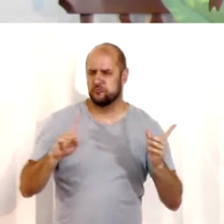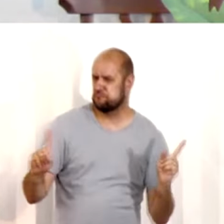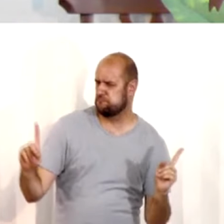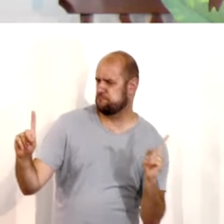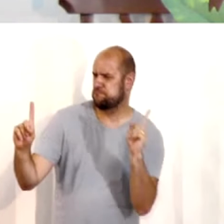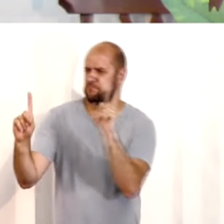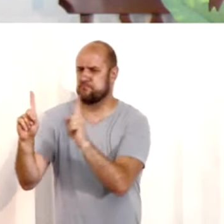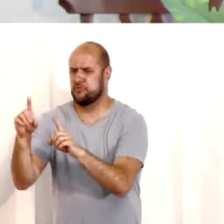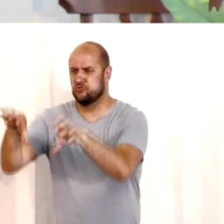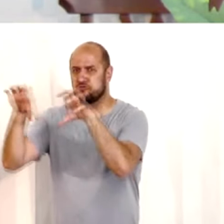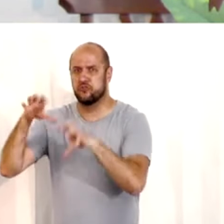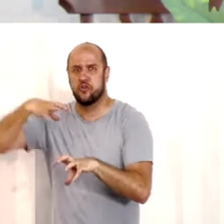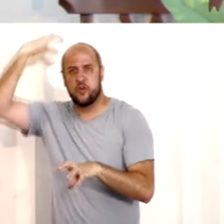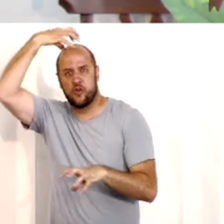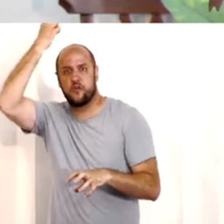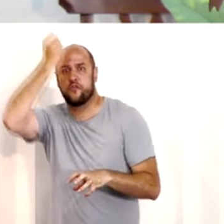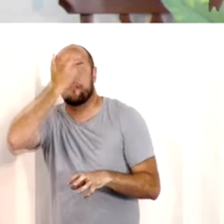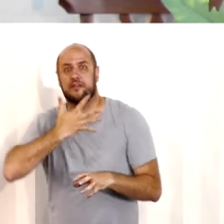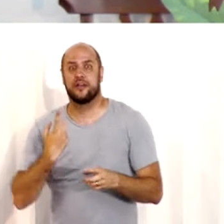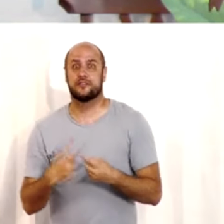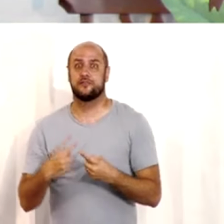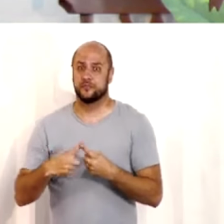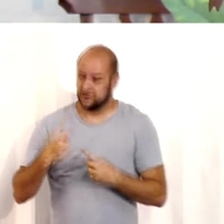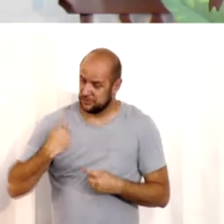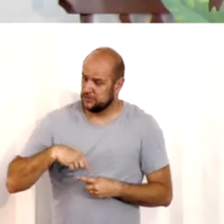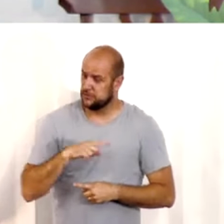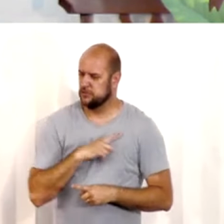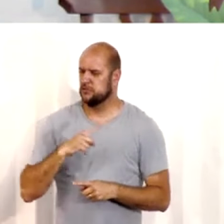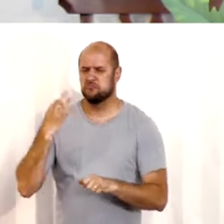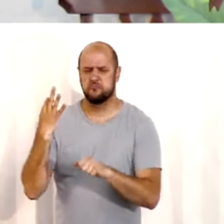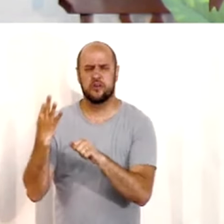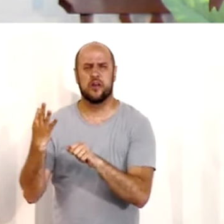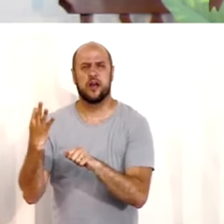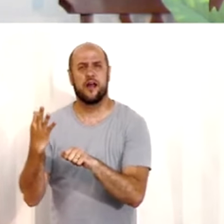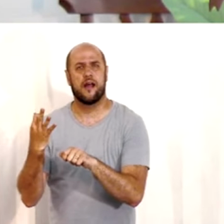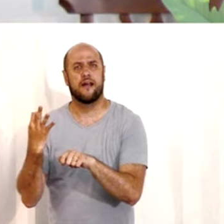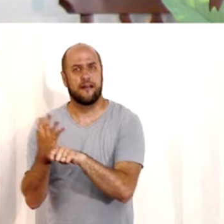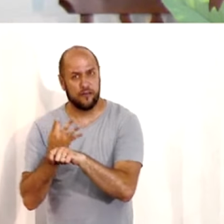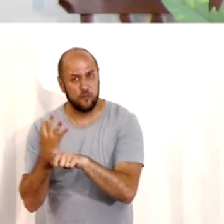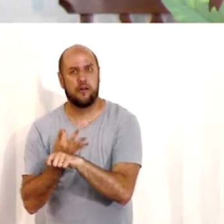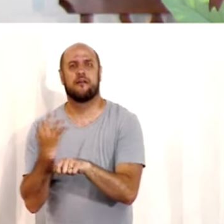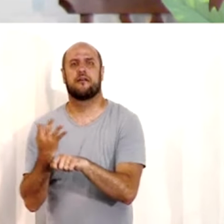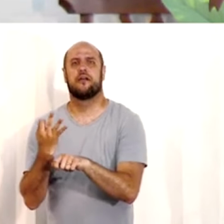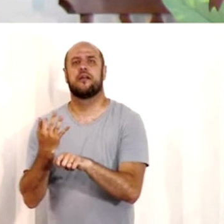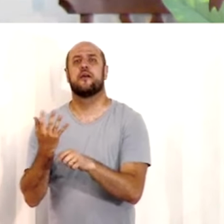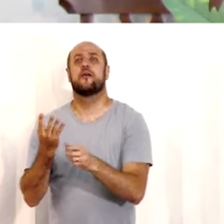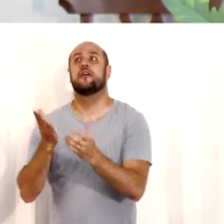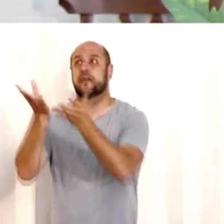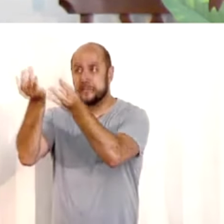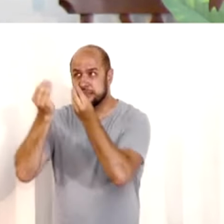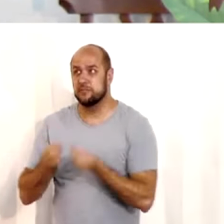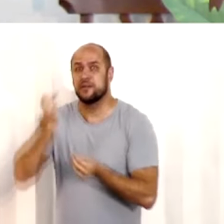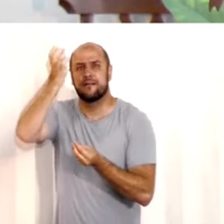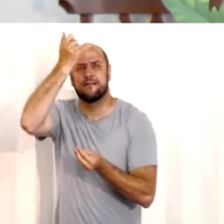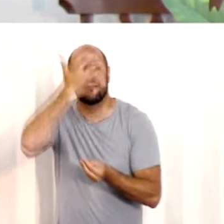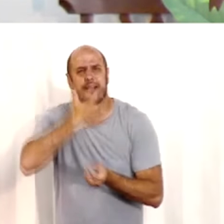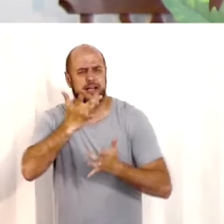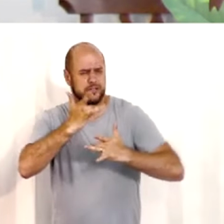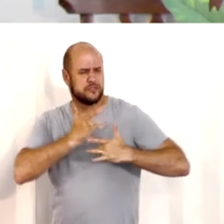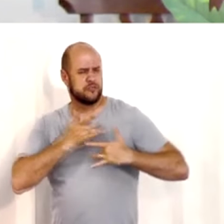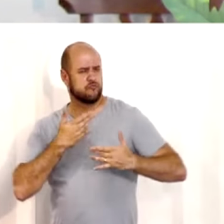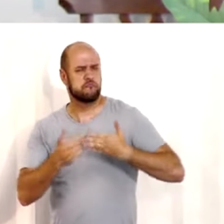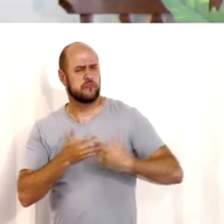trono da graça, porque nós receberemos assim misericórdia e graça para qualquer ocasião ao longo da